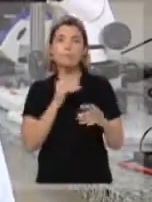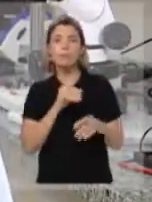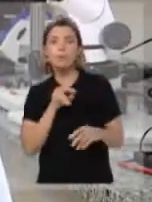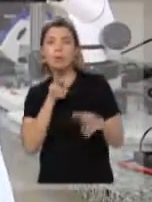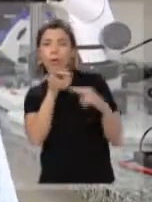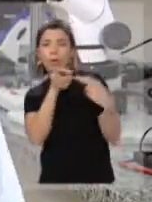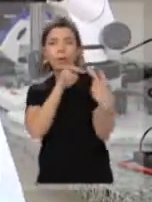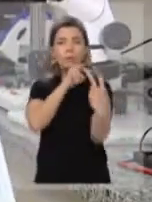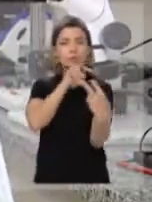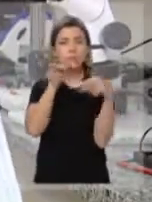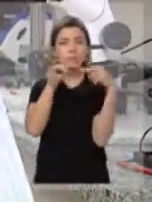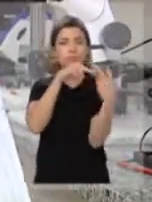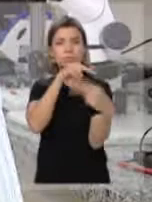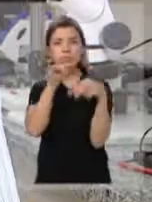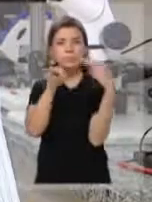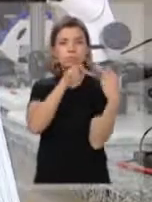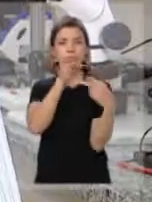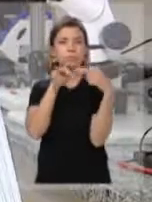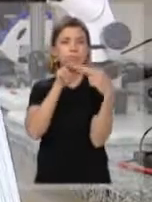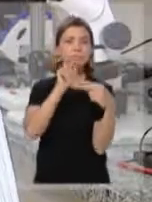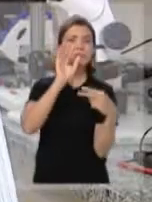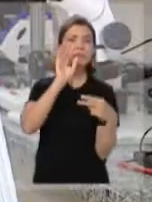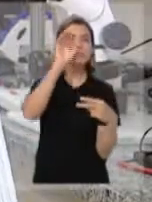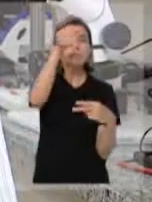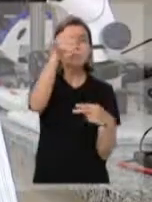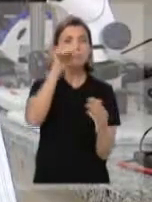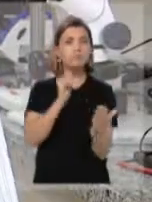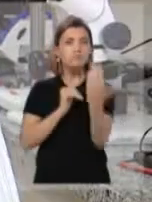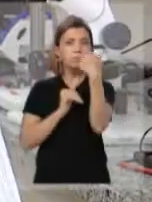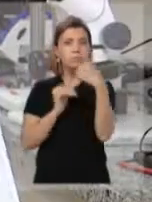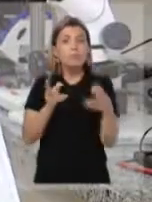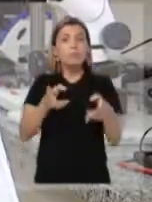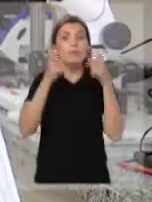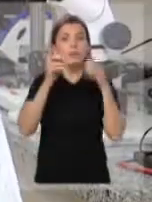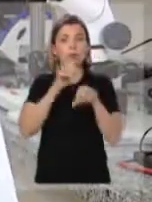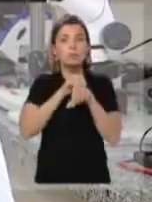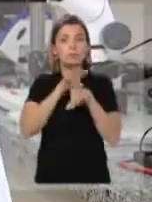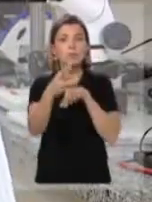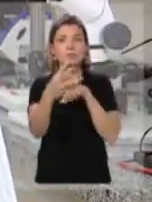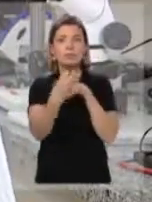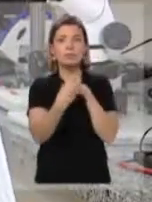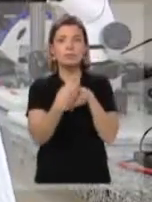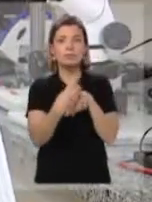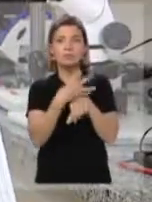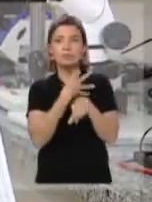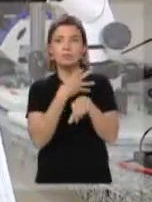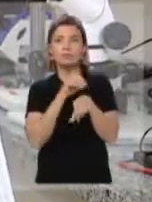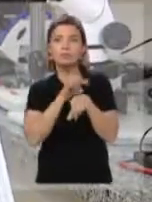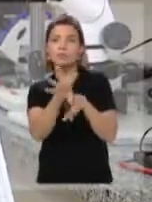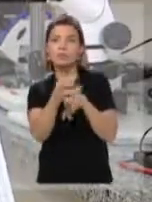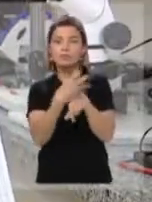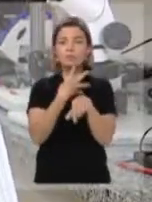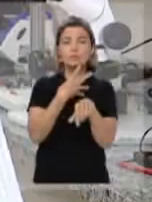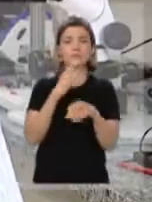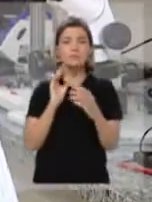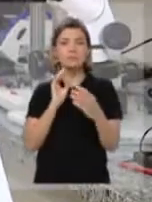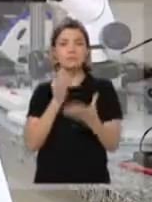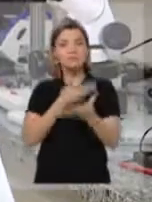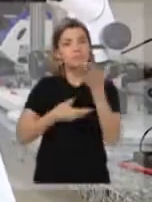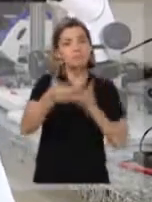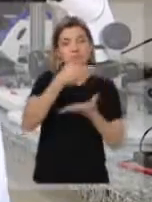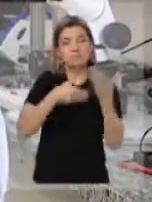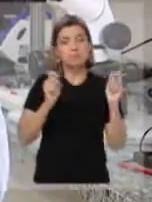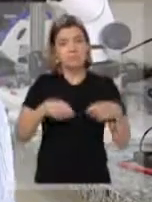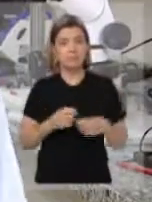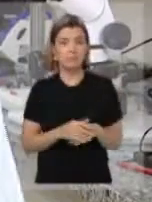comunicar-se diretamente transmitindo a informação da ativação neural de uma